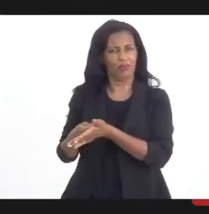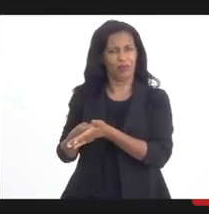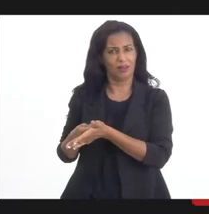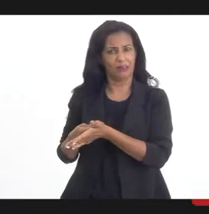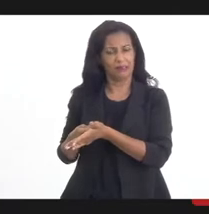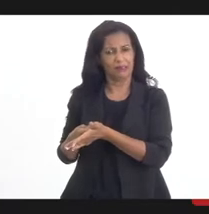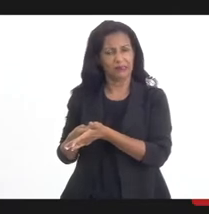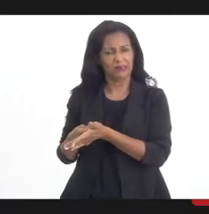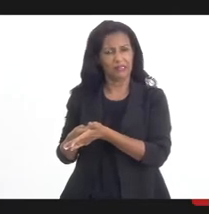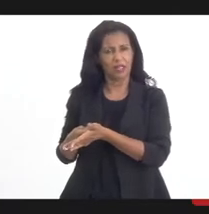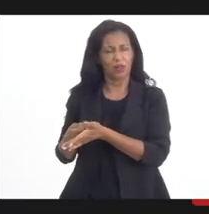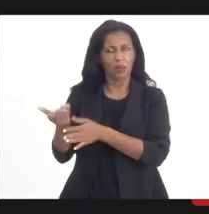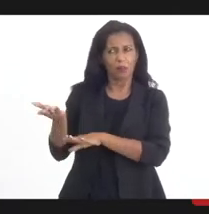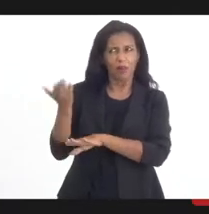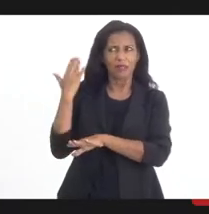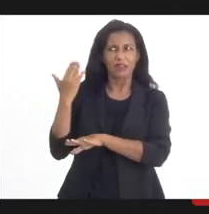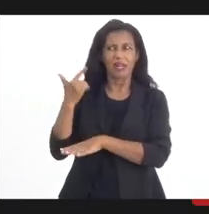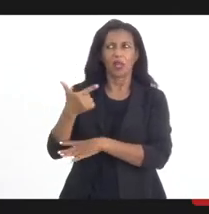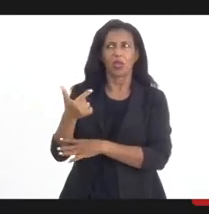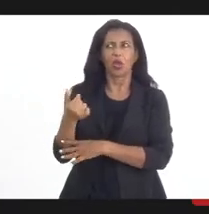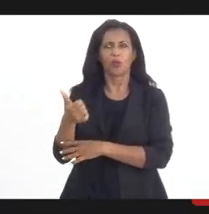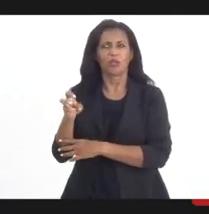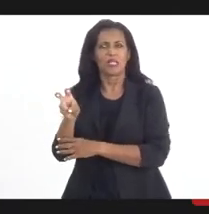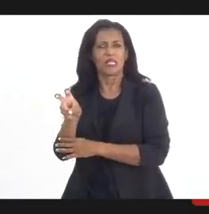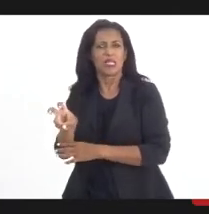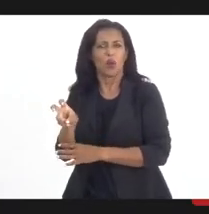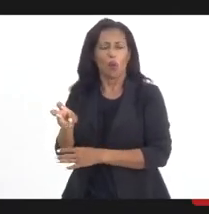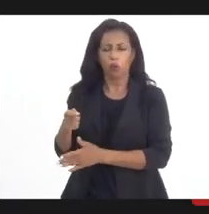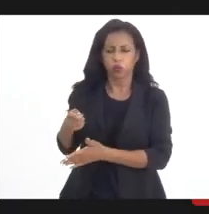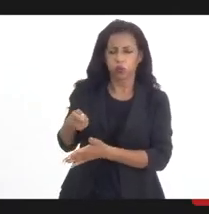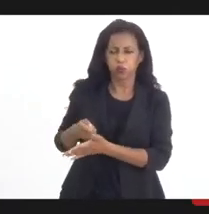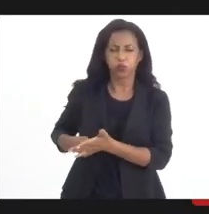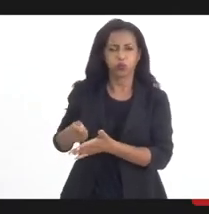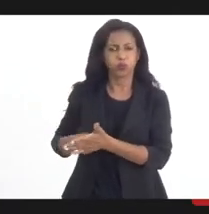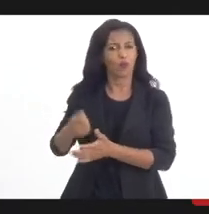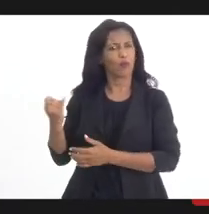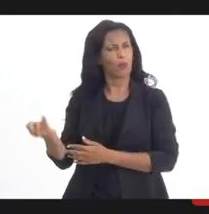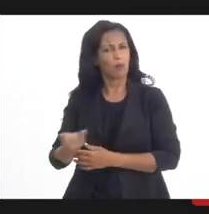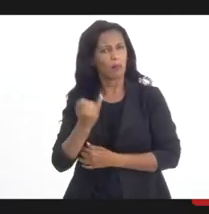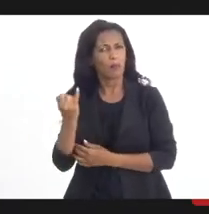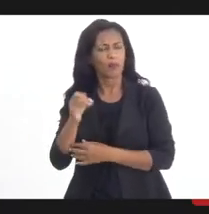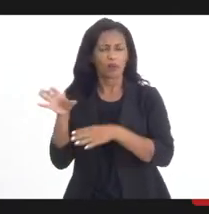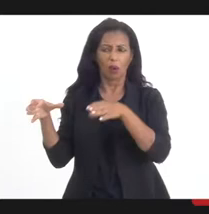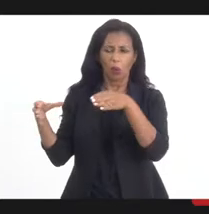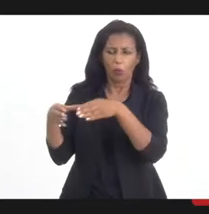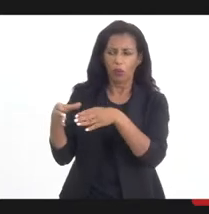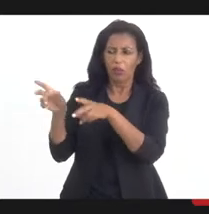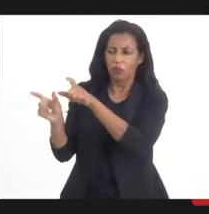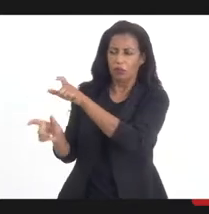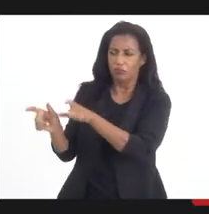de grande concisão na época, em 2005, que foi uma luta importante da comunidade, da própria sociedade